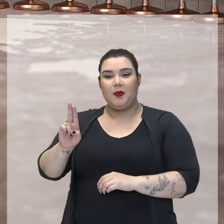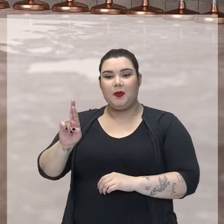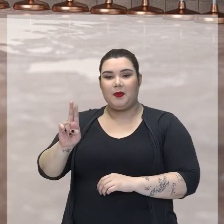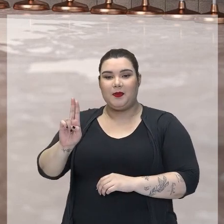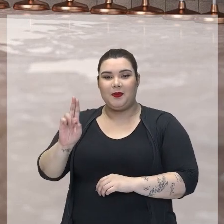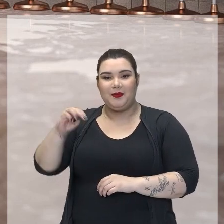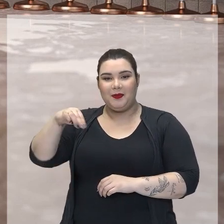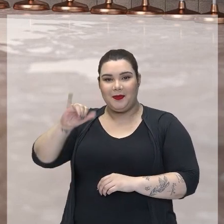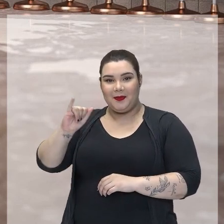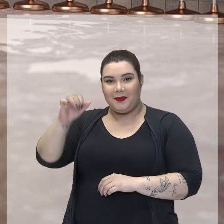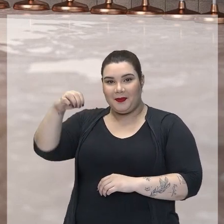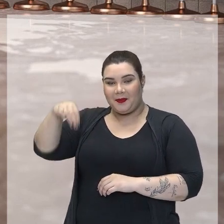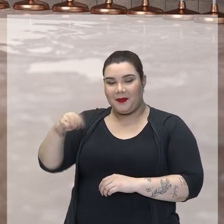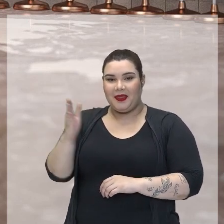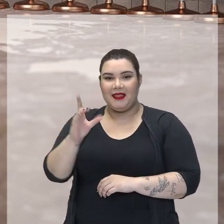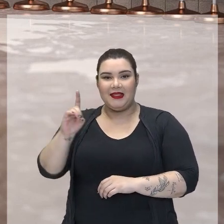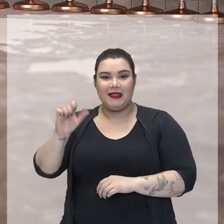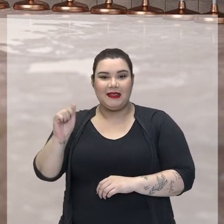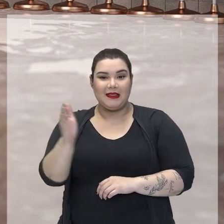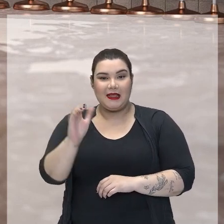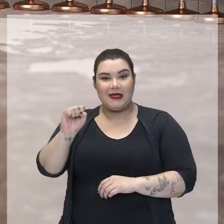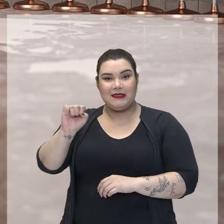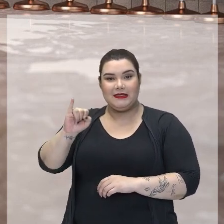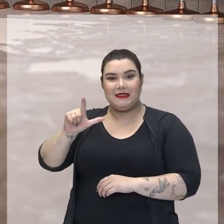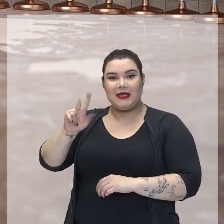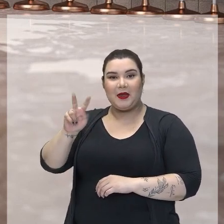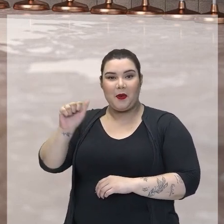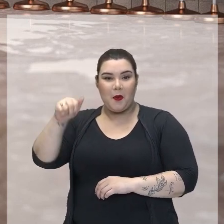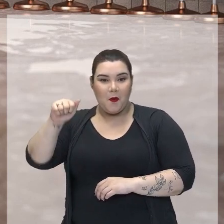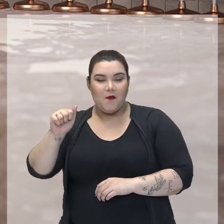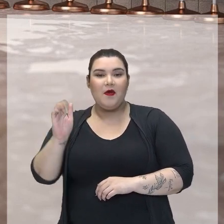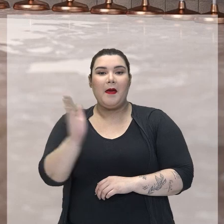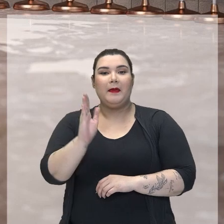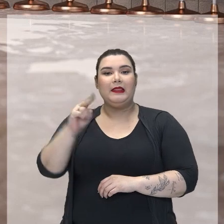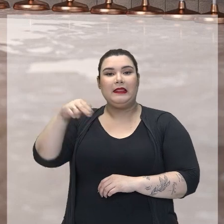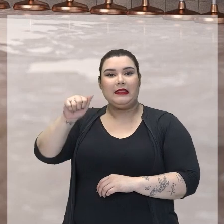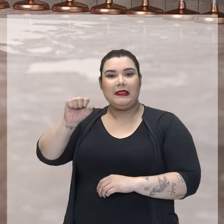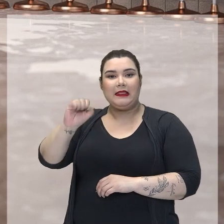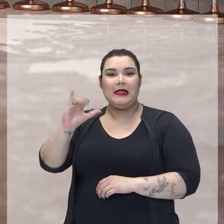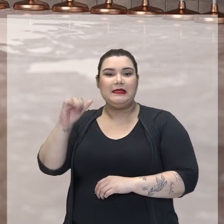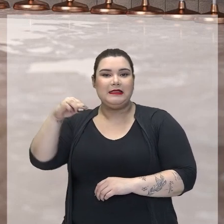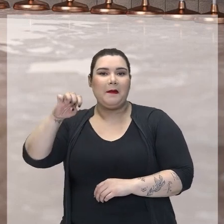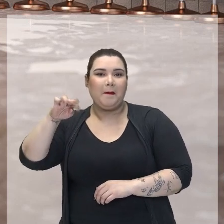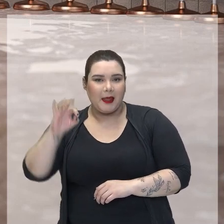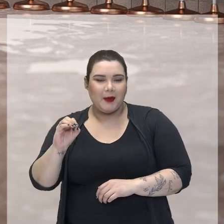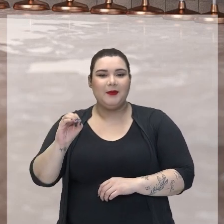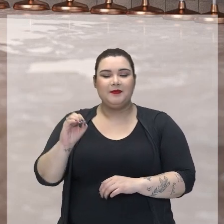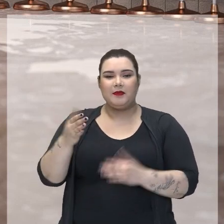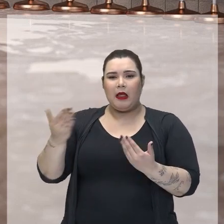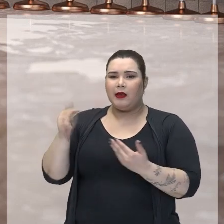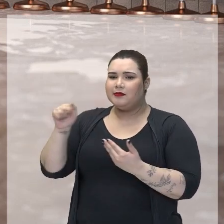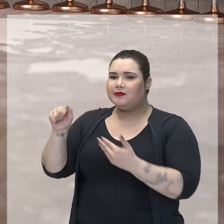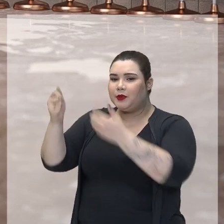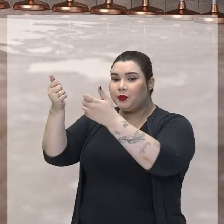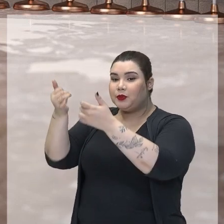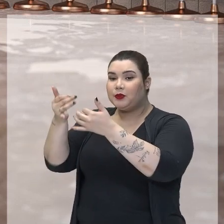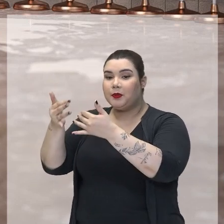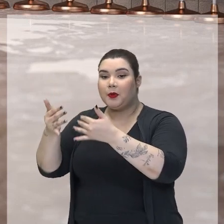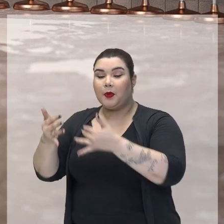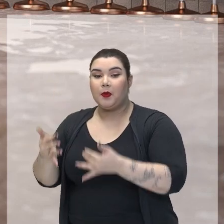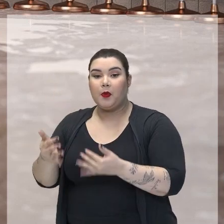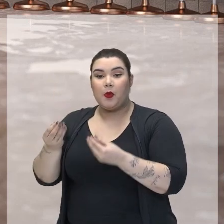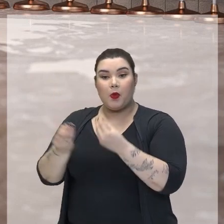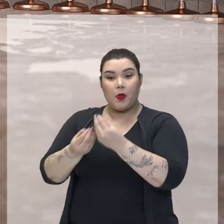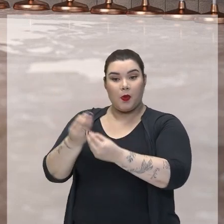Silva Orleans Bragança do Nascimento Silva, né? E ele vai falar para a gente, não é, senhor Curumim? Falar para a gente aí sobre